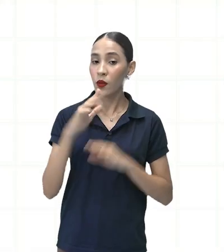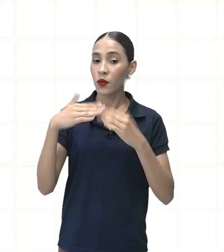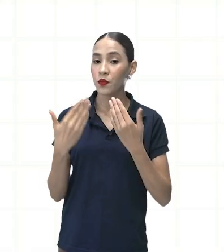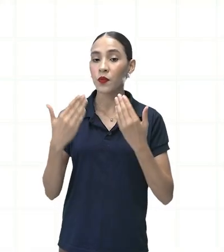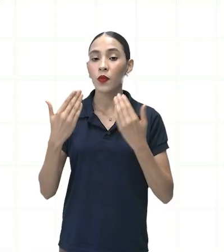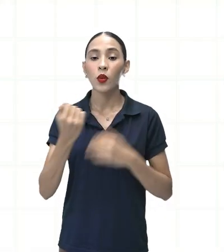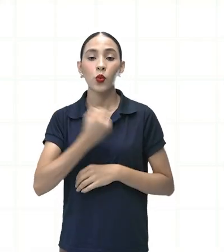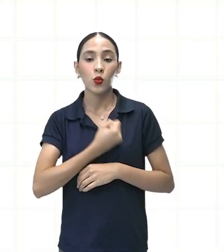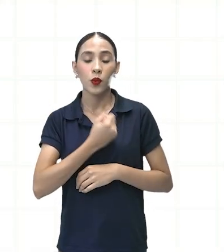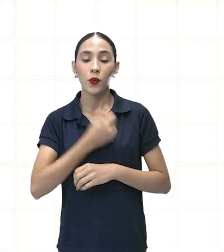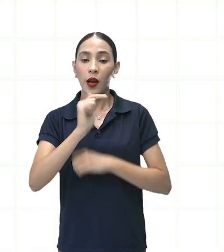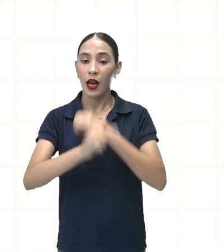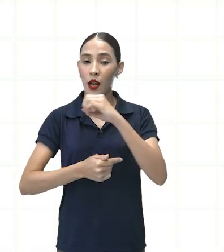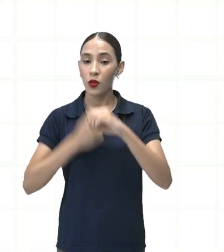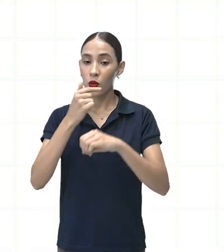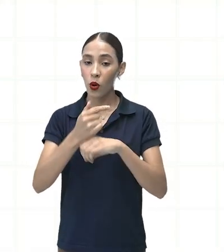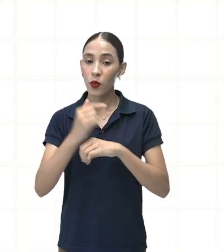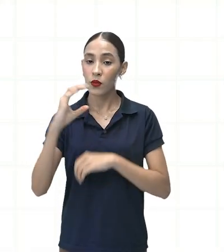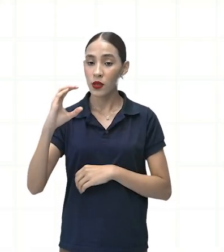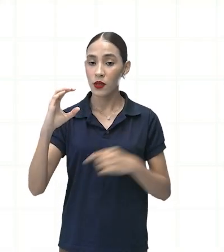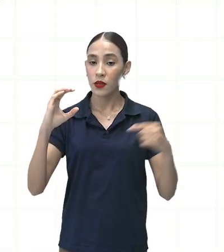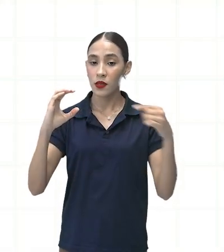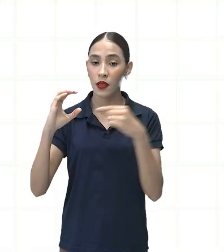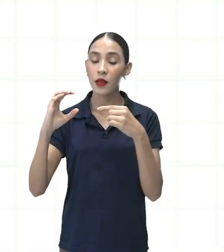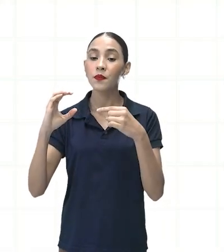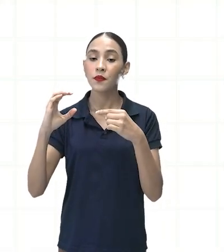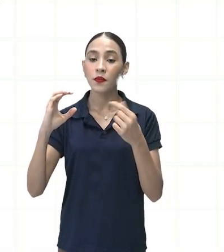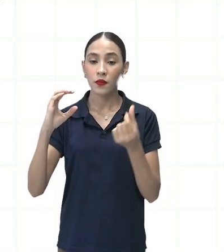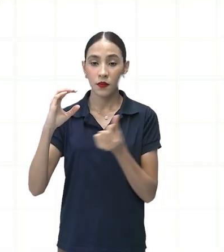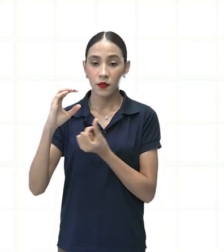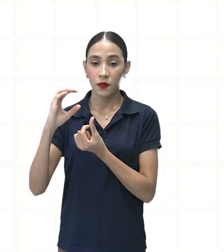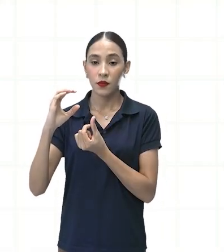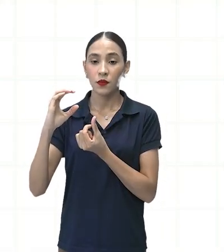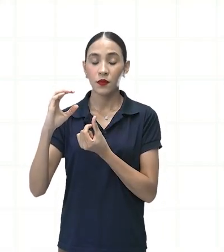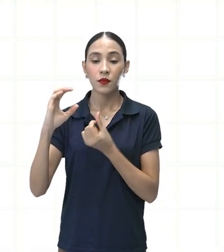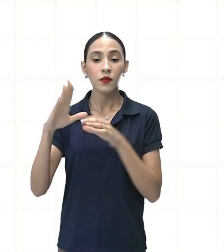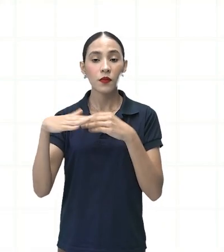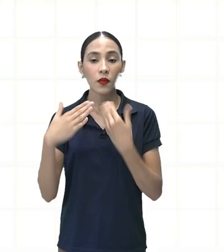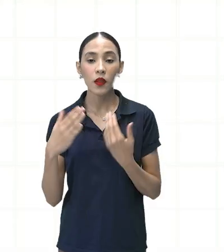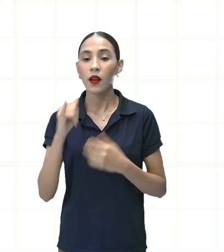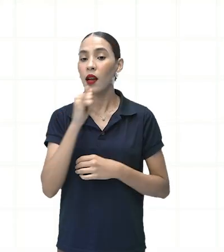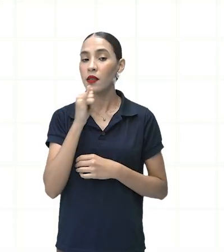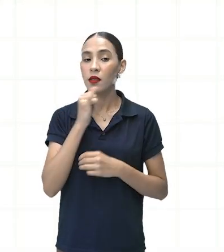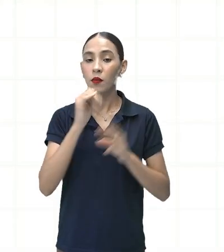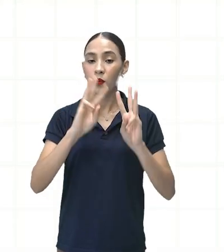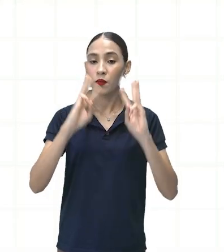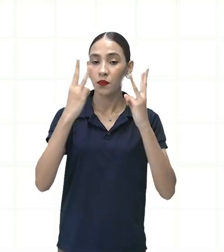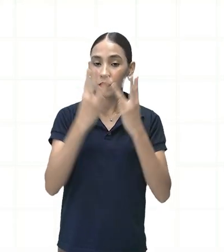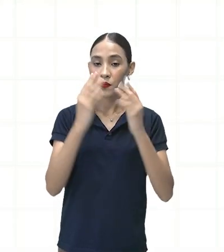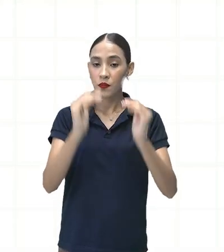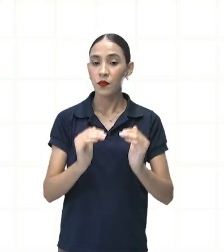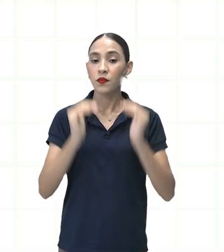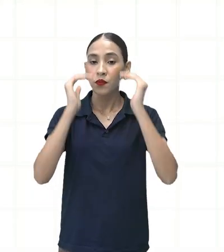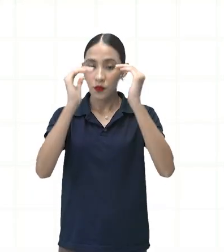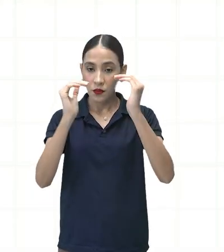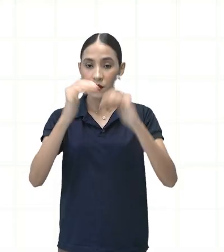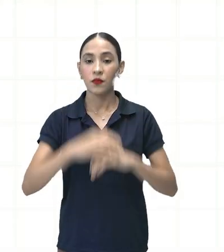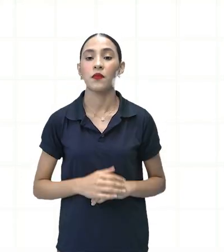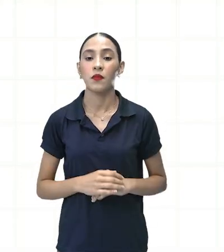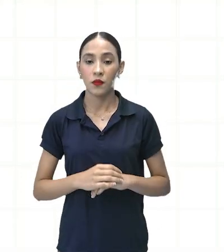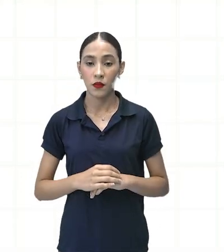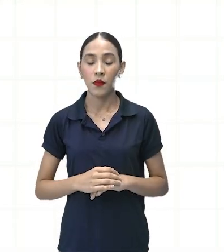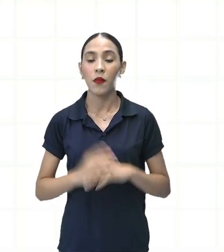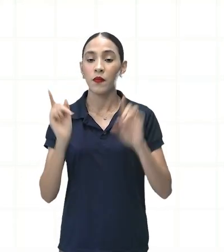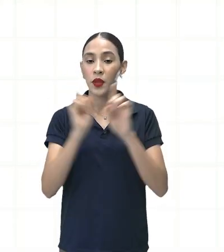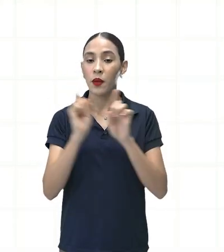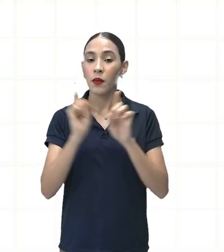vez, qual é o número atômico desse elemento carbono? É o número 6. Então, o número de massa localizado na porção superior